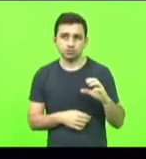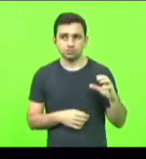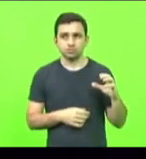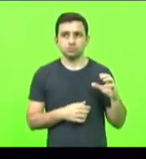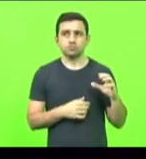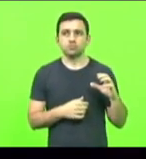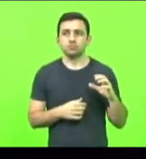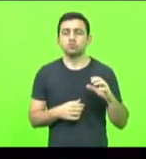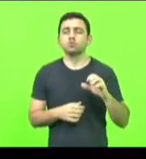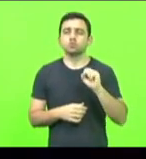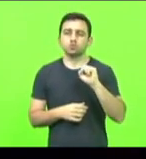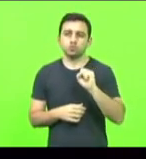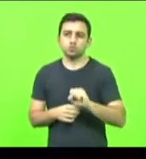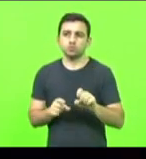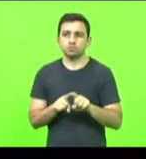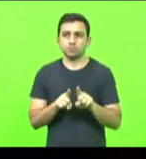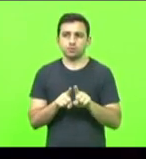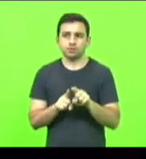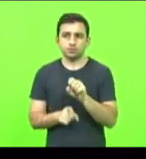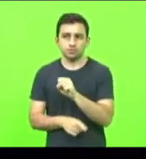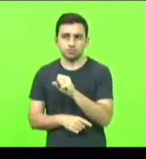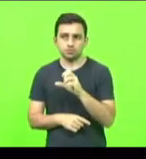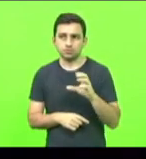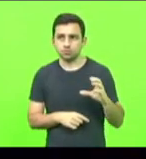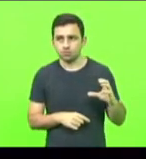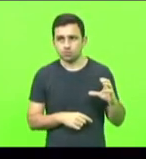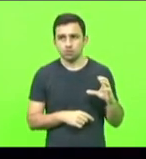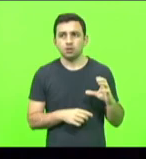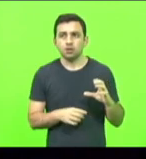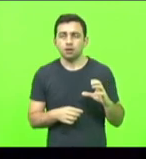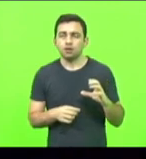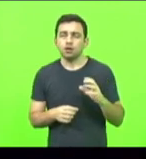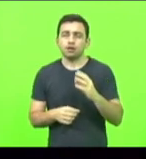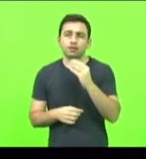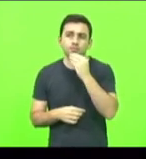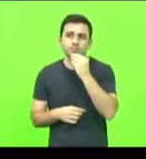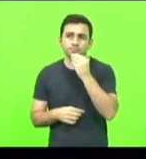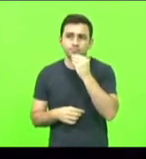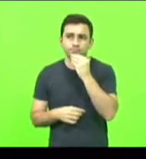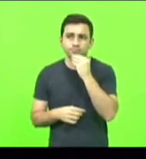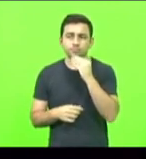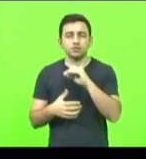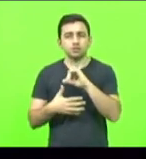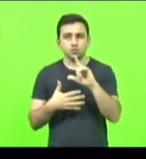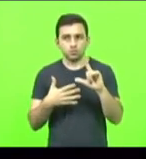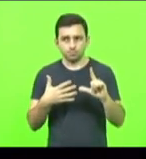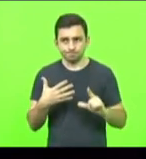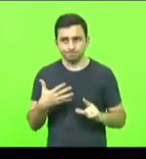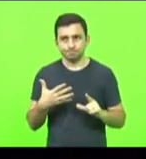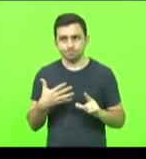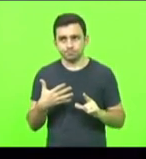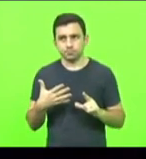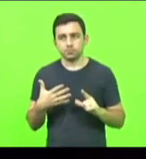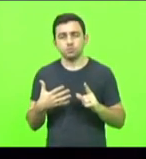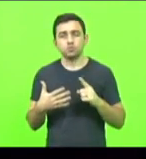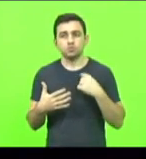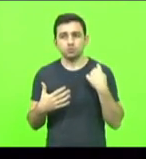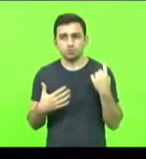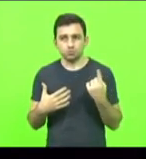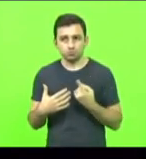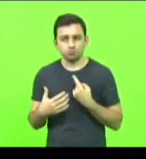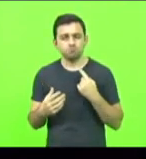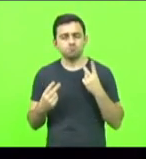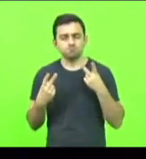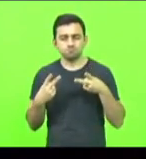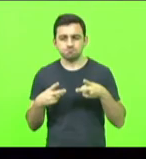no sul de Santa Catarina, e também, claro, no litoral, de forma que a gente possa